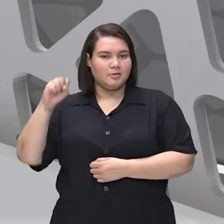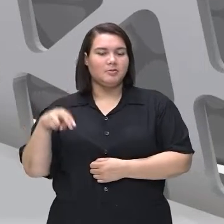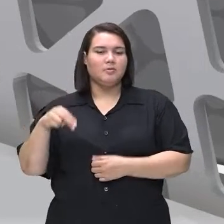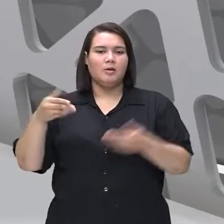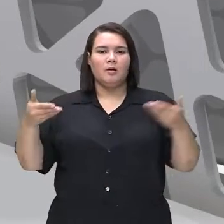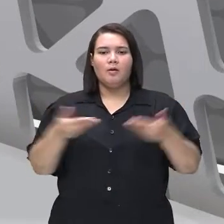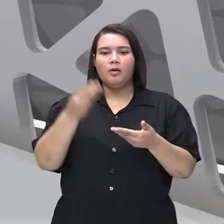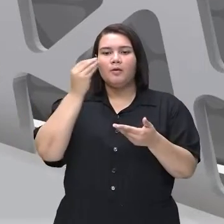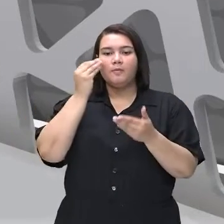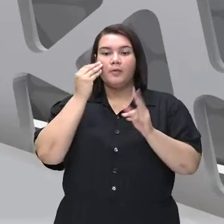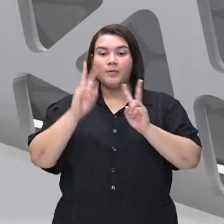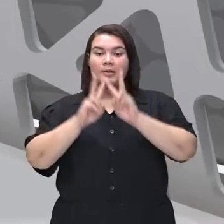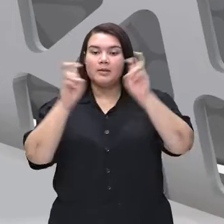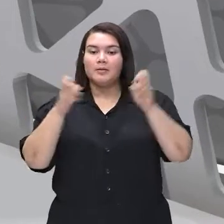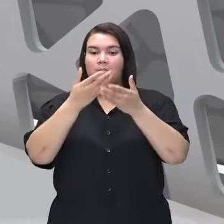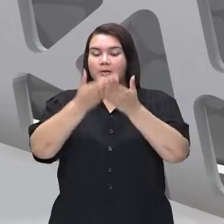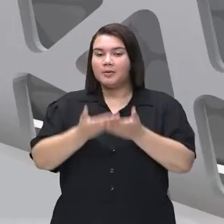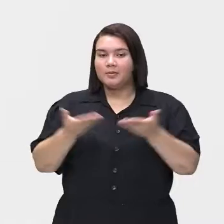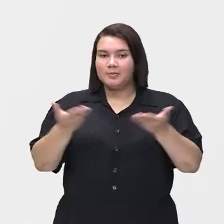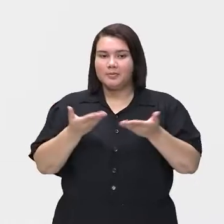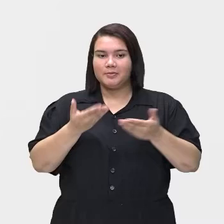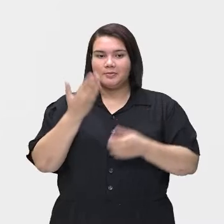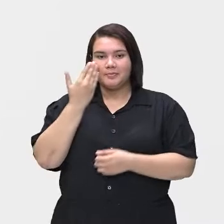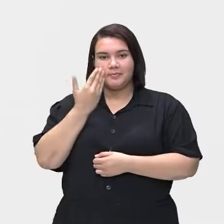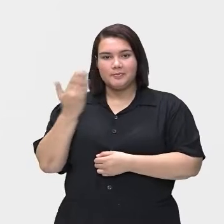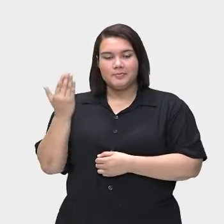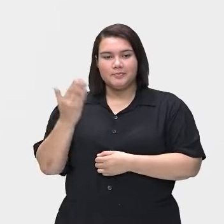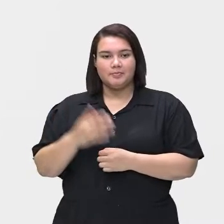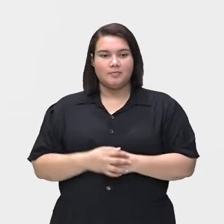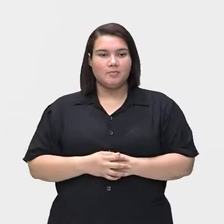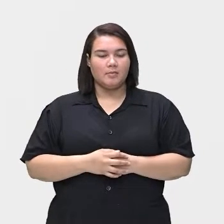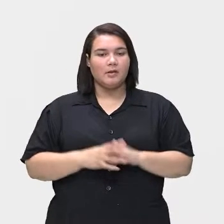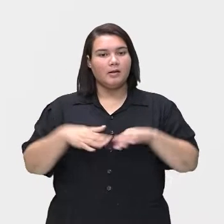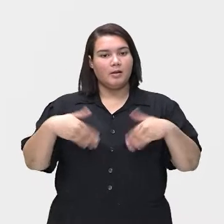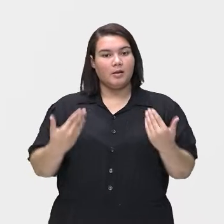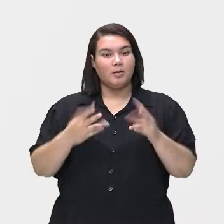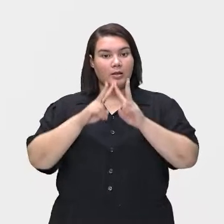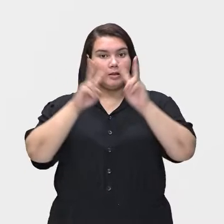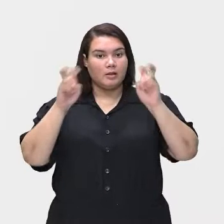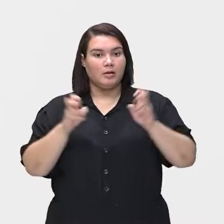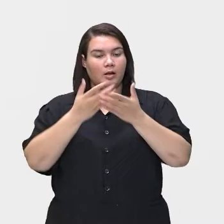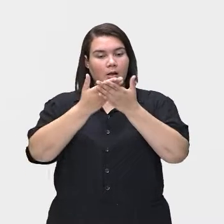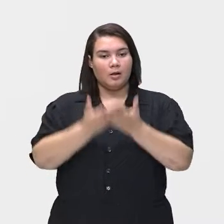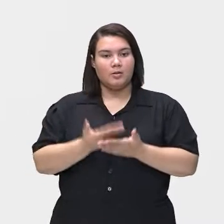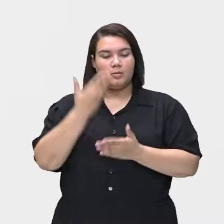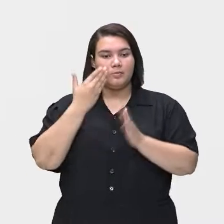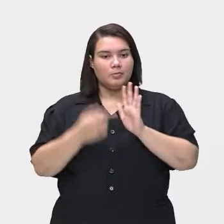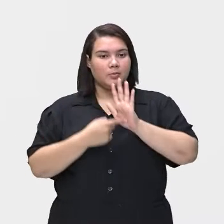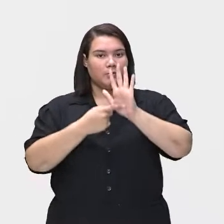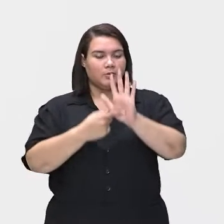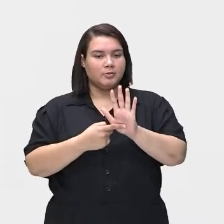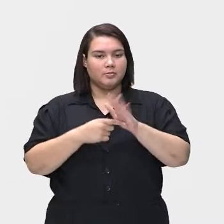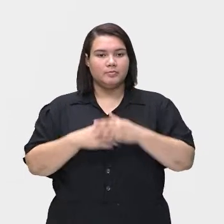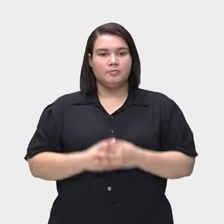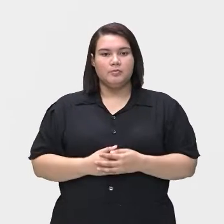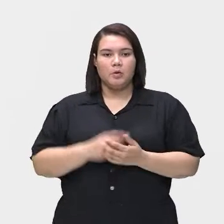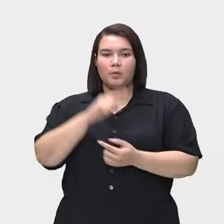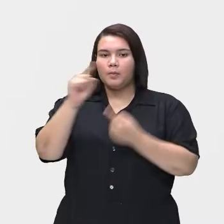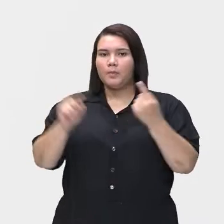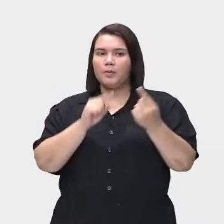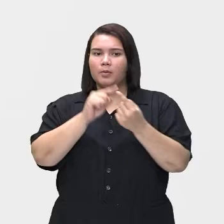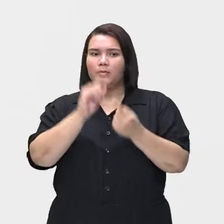dar uma olhada no tema da nossa aula de hoje? Olha só o tema da nossa aula aparecendo aí para você. Nosso objeto